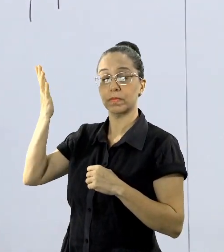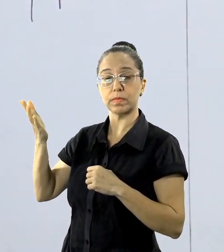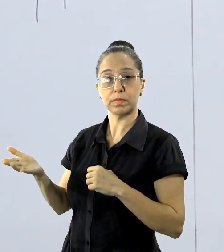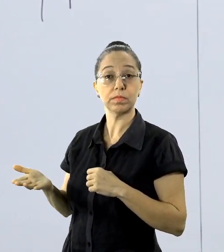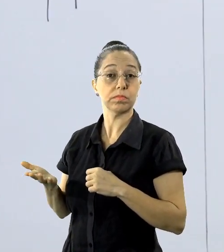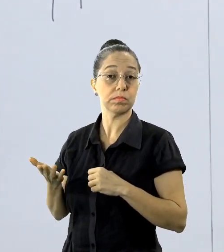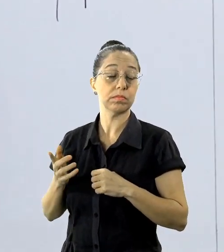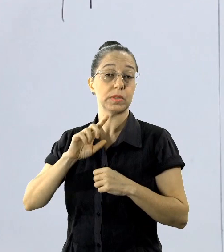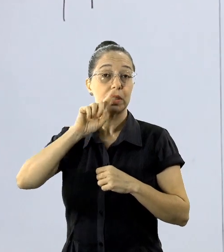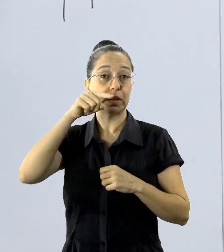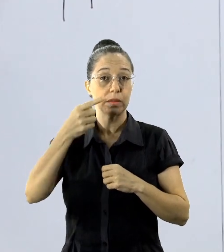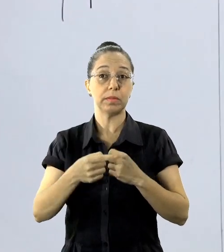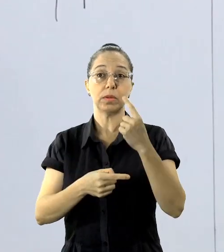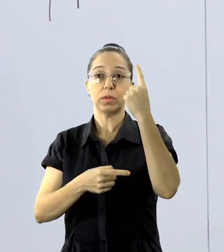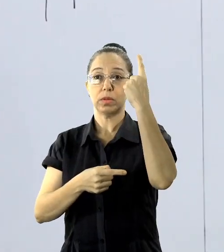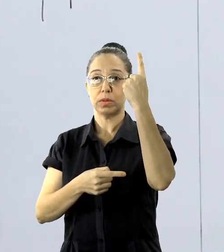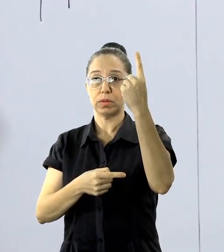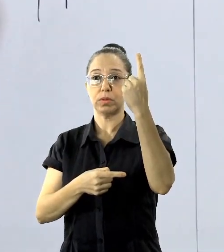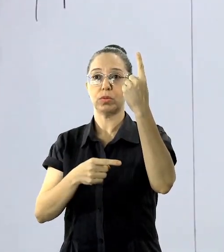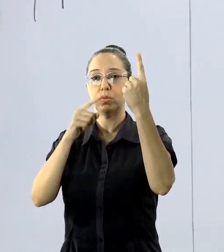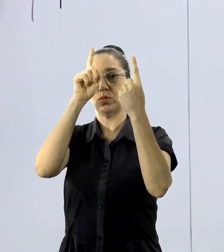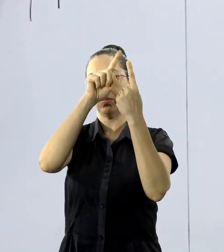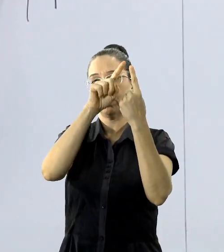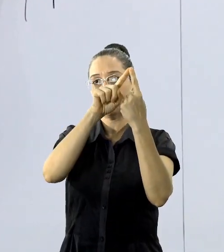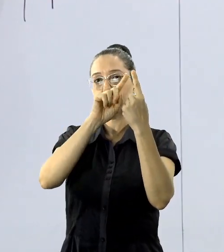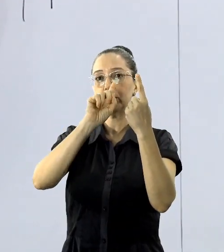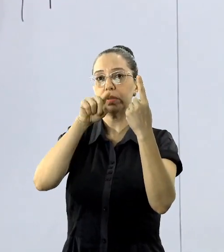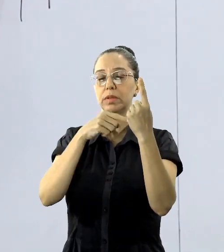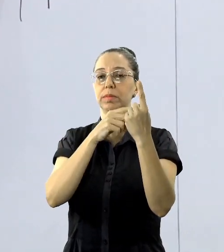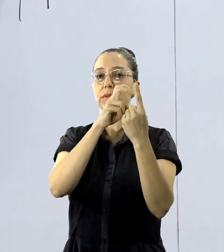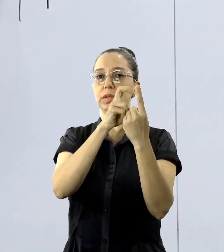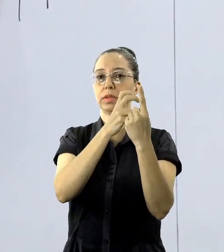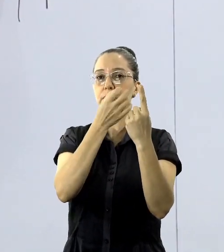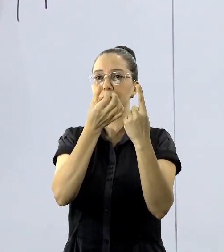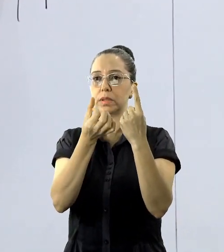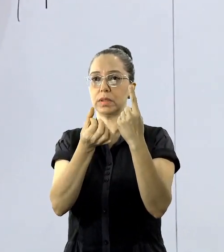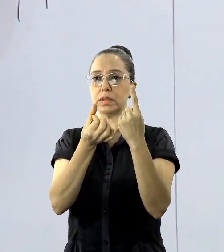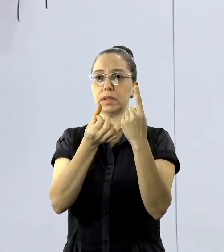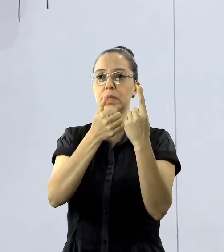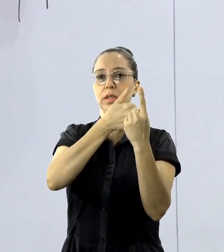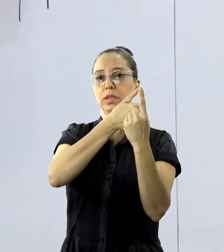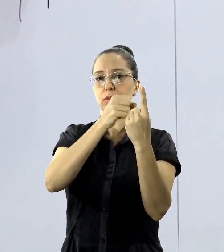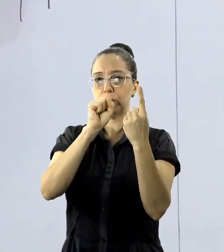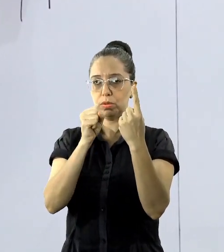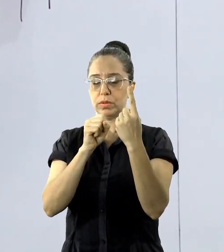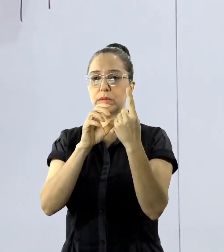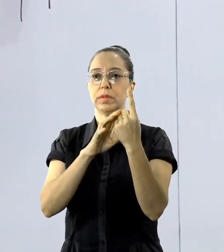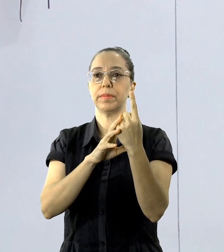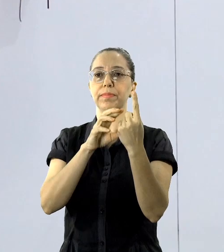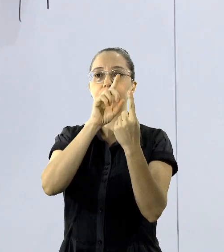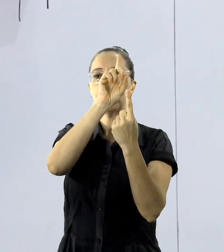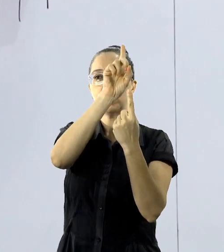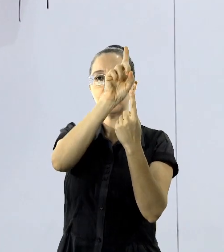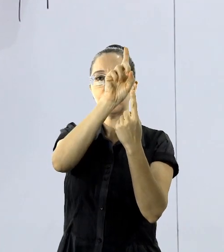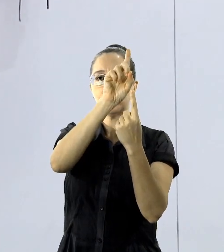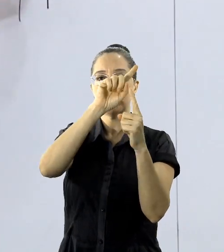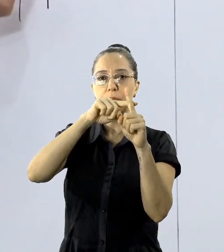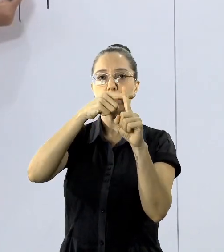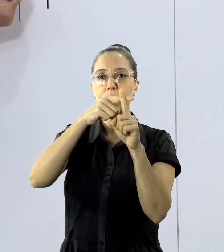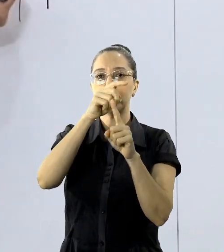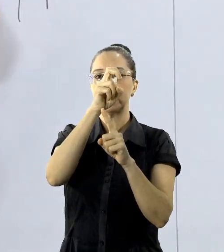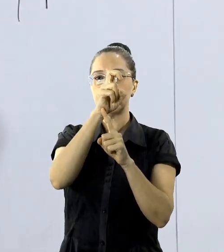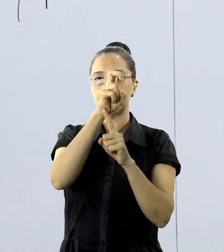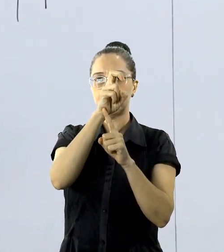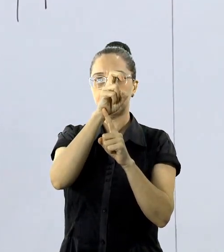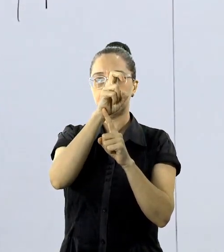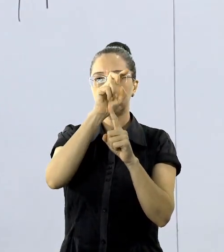com as dezenas. Vamos subir uma dezena. Vamos agora juntar 1 mais 5, 6,